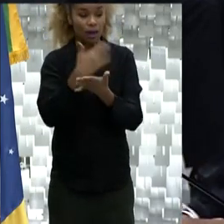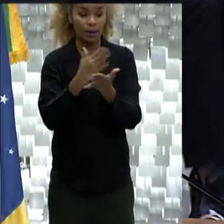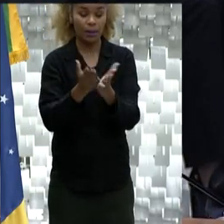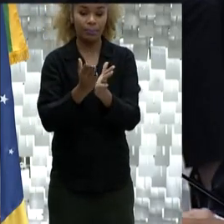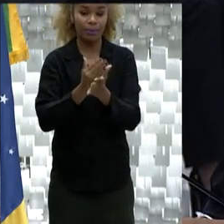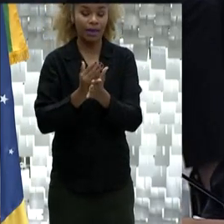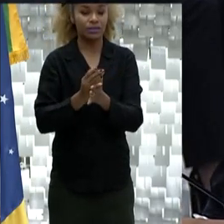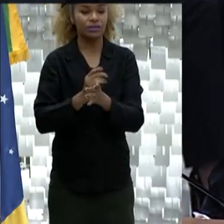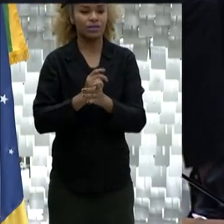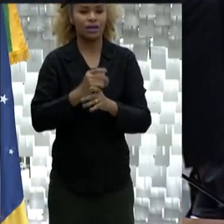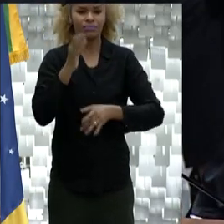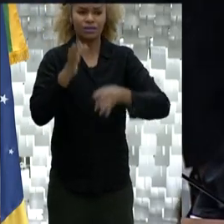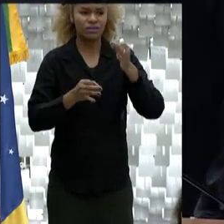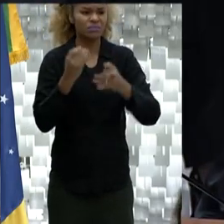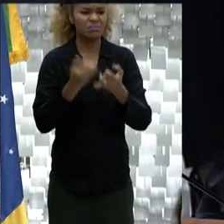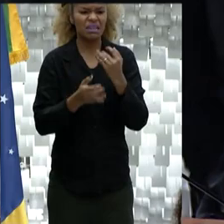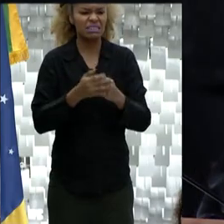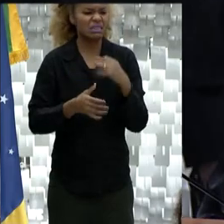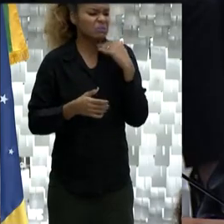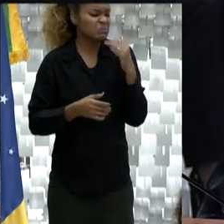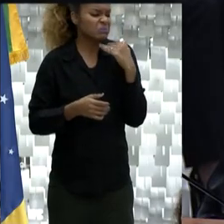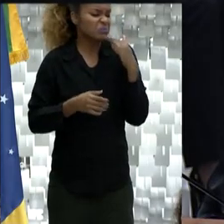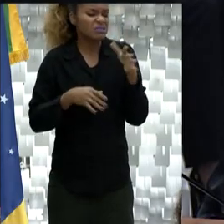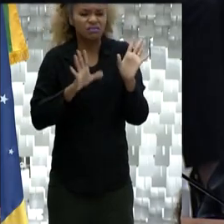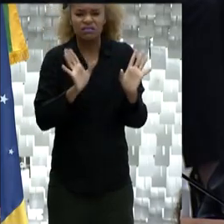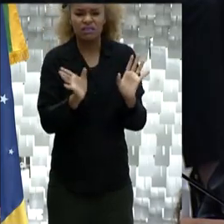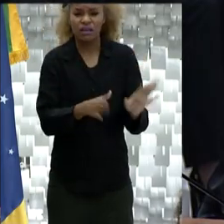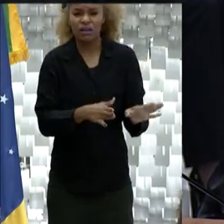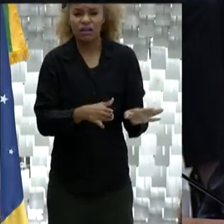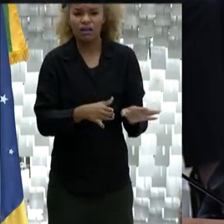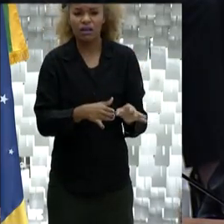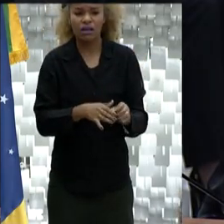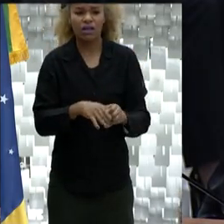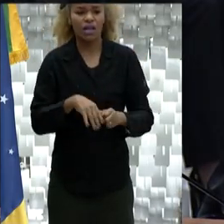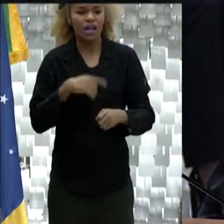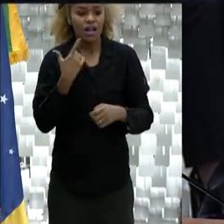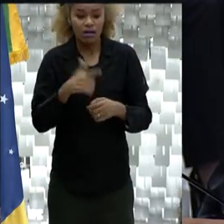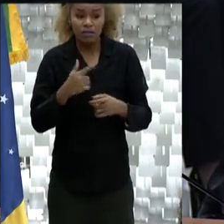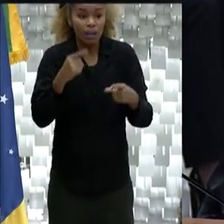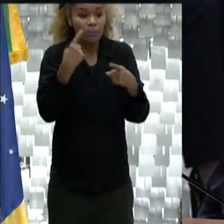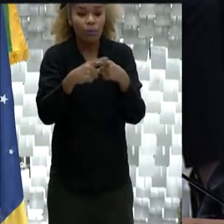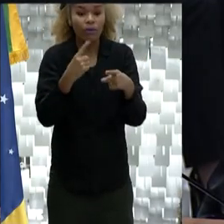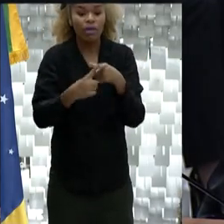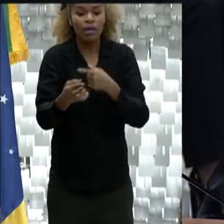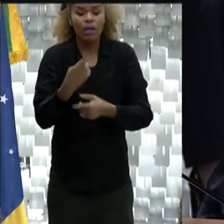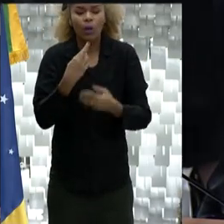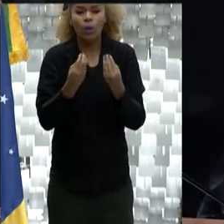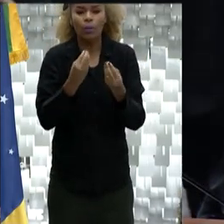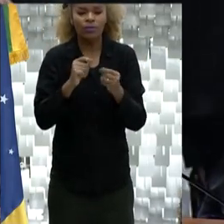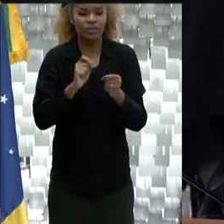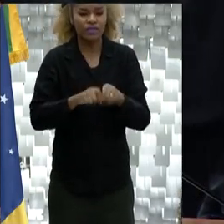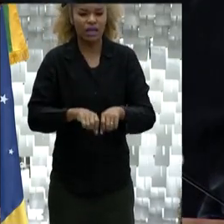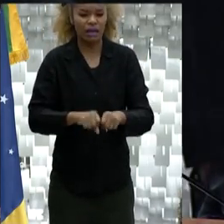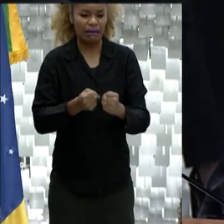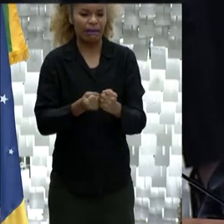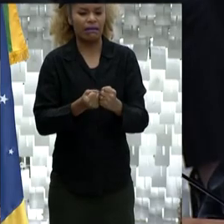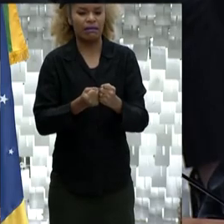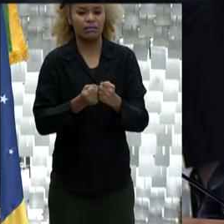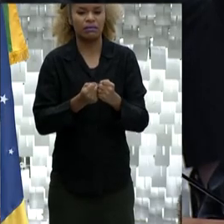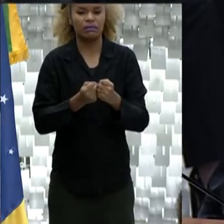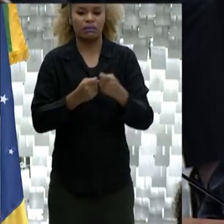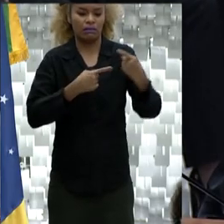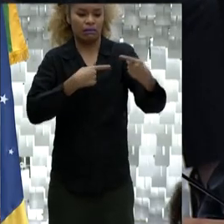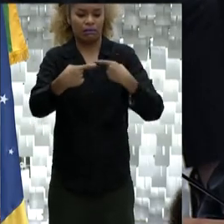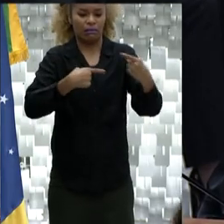magistratura parece que desdiz. Não há justificativas para essa queda de braço,